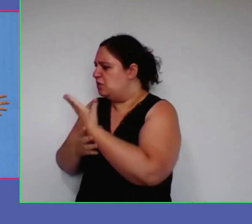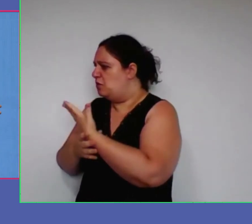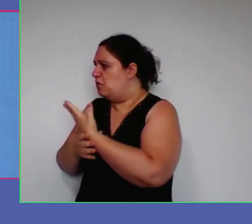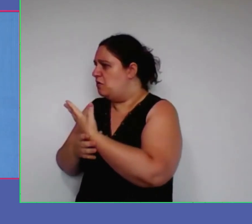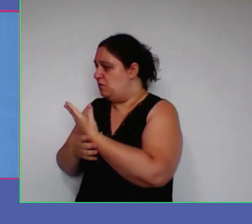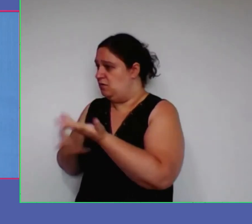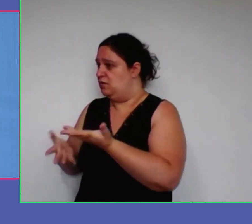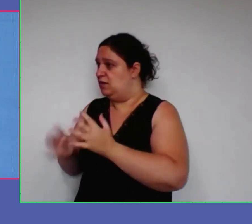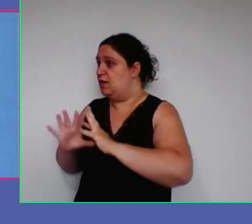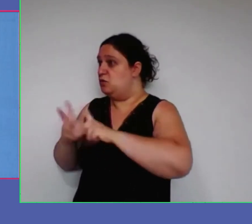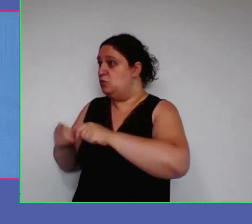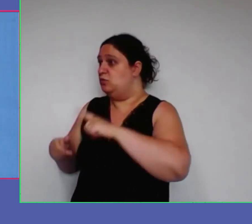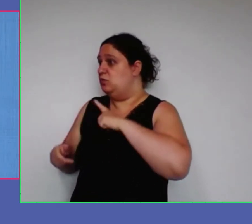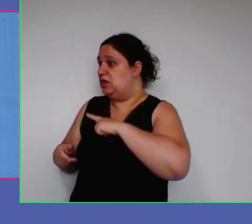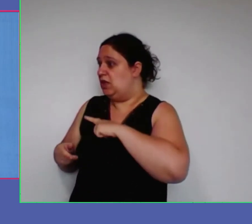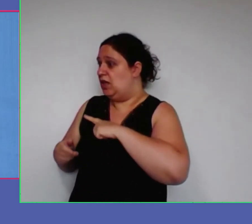não.